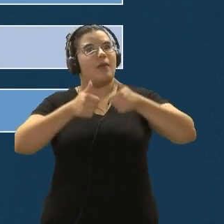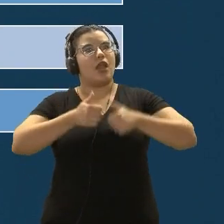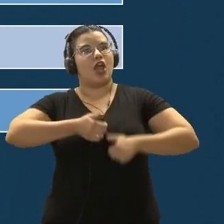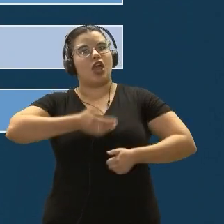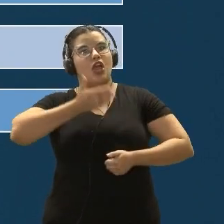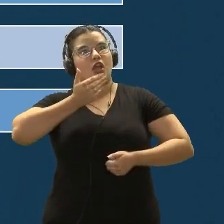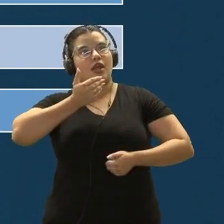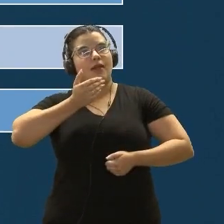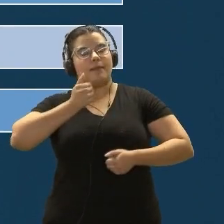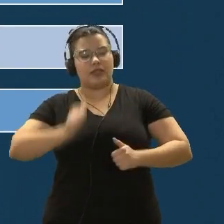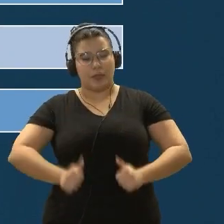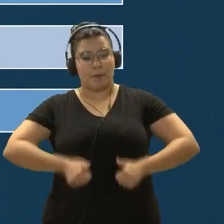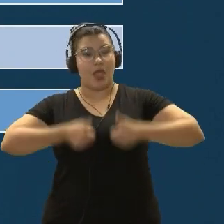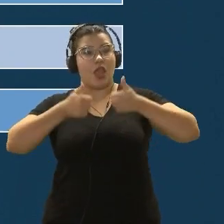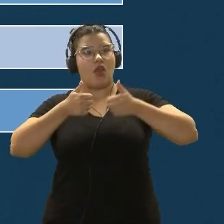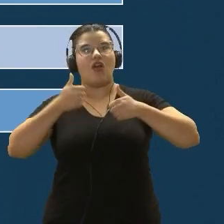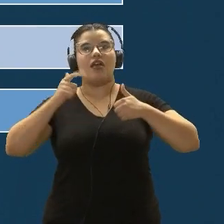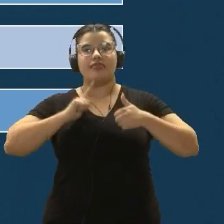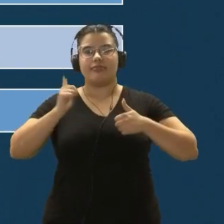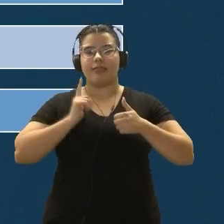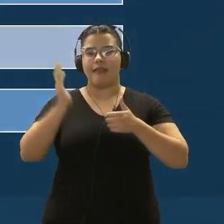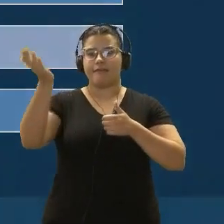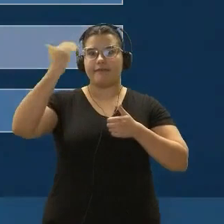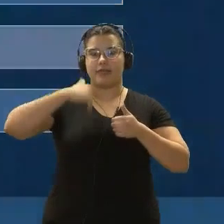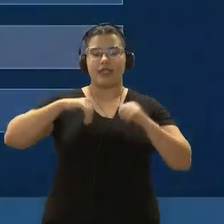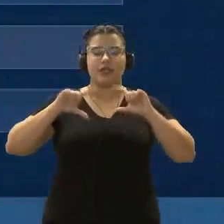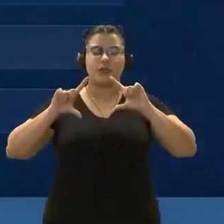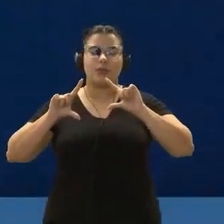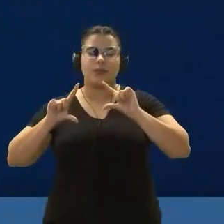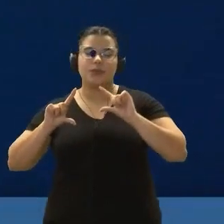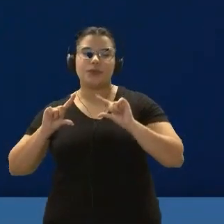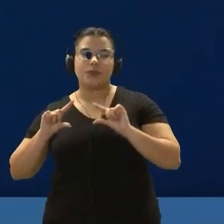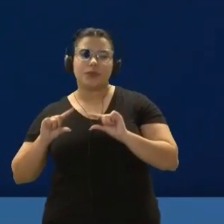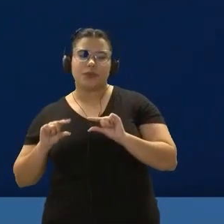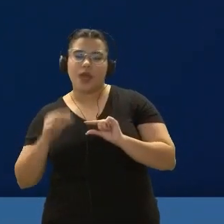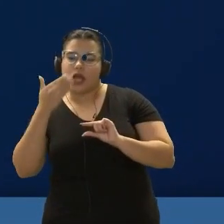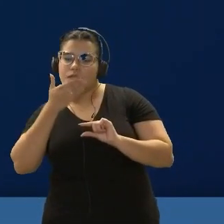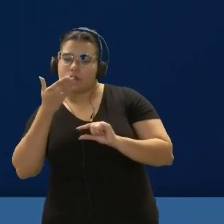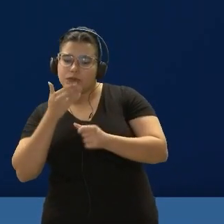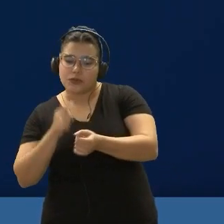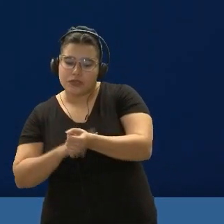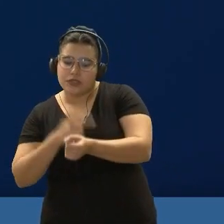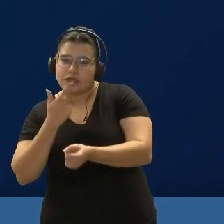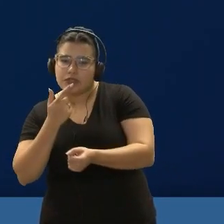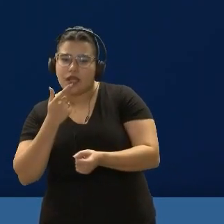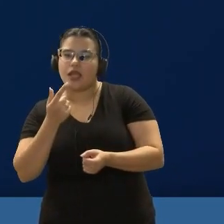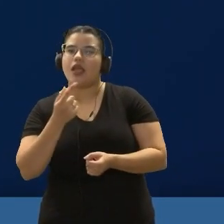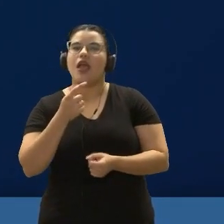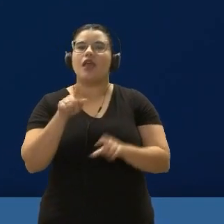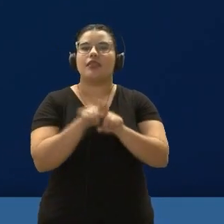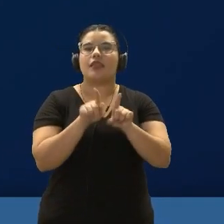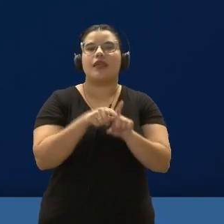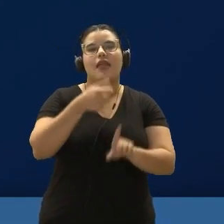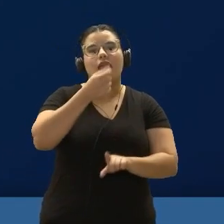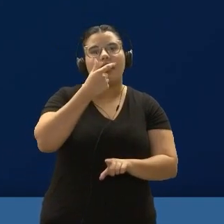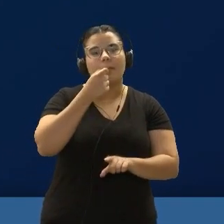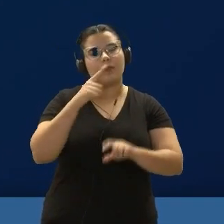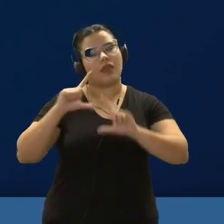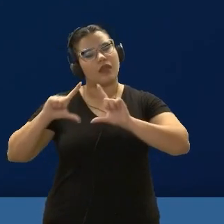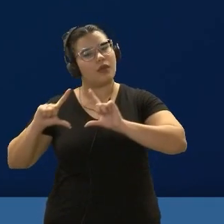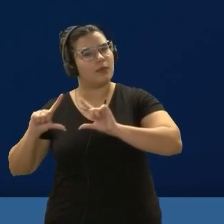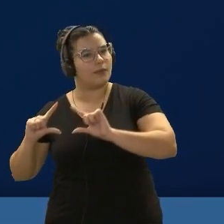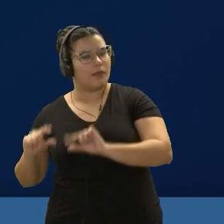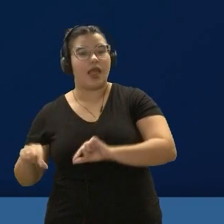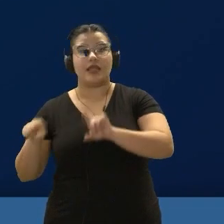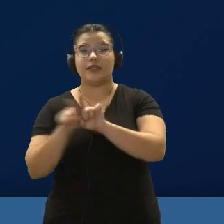uso de insulina, a gente diminui o uso de medicamentos, a gente diminui o risco das complicações e, principalmente, a gente